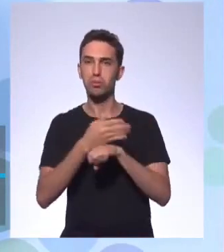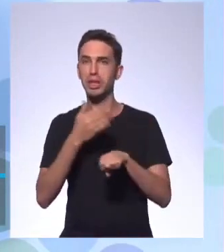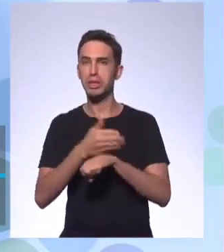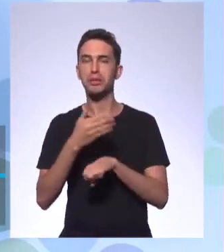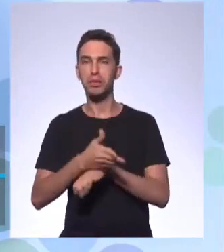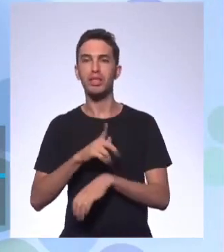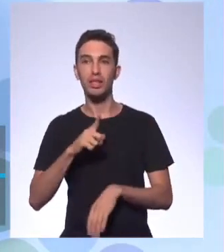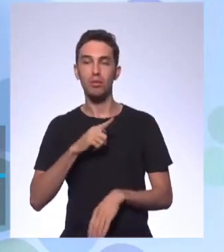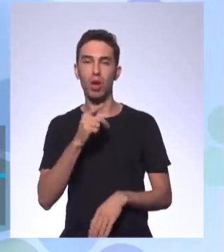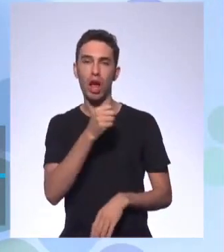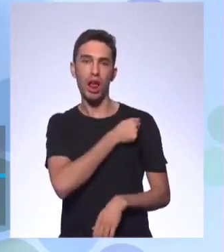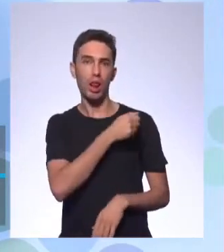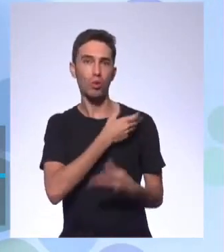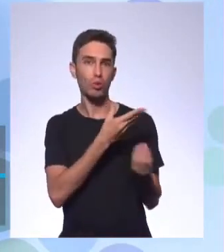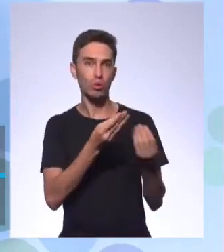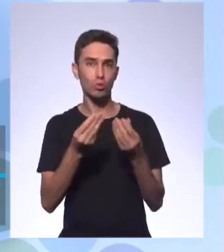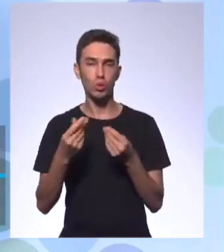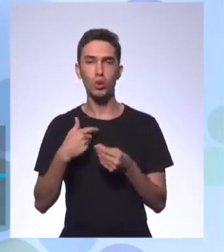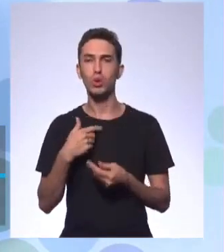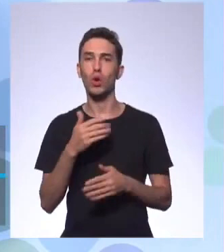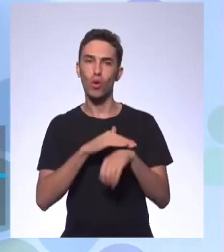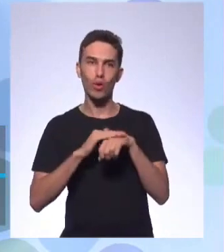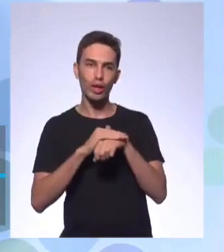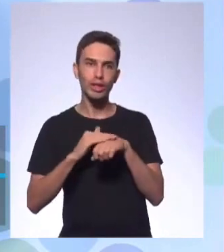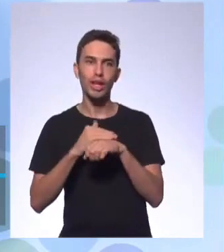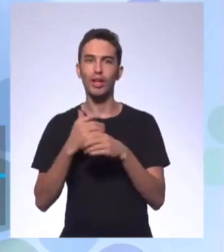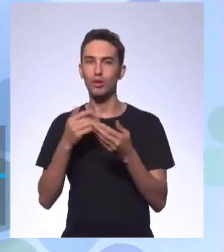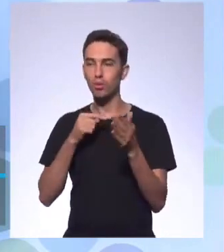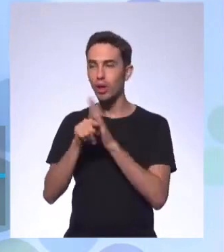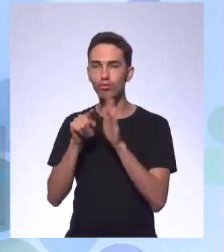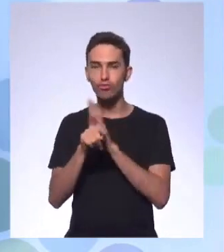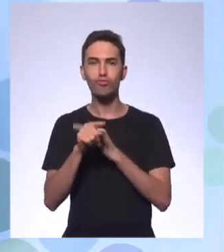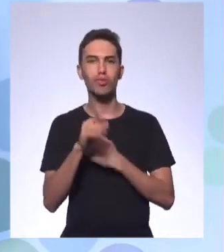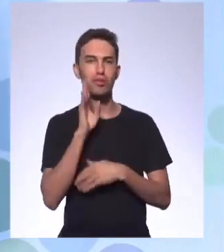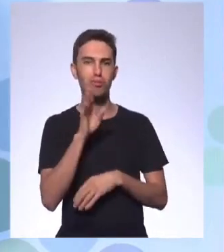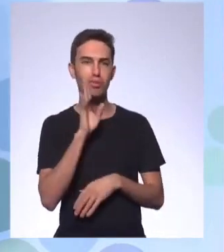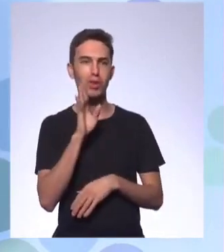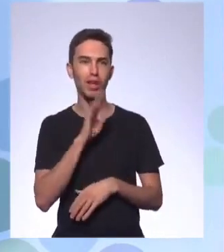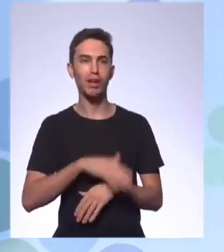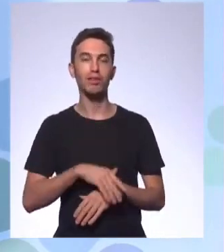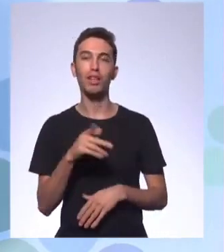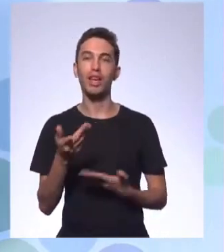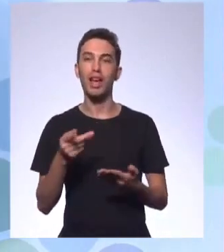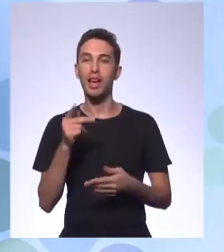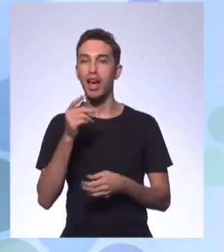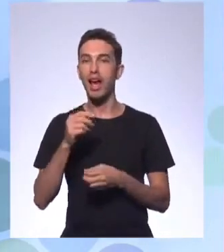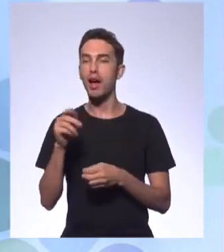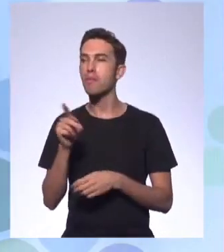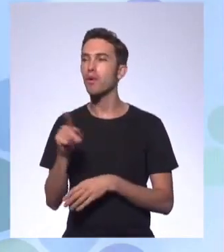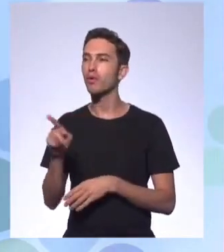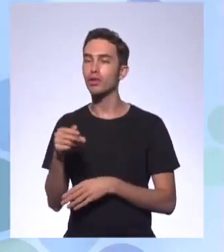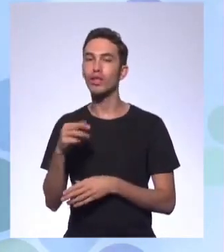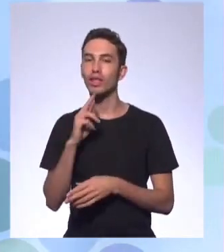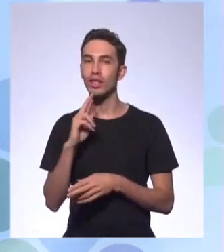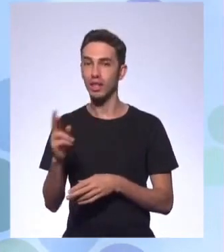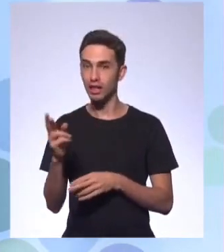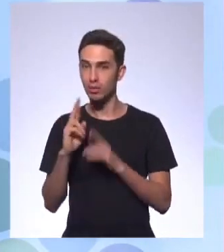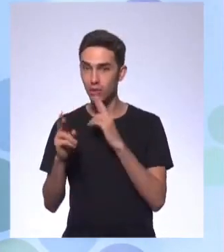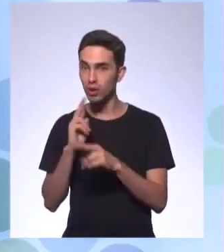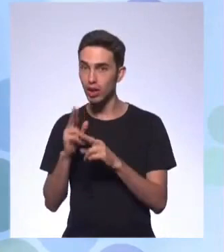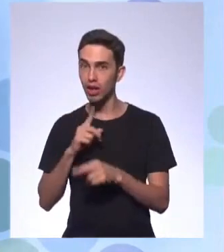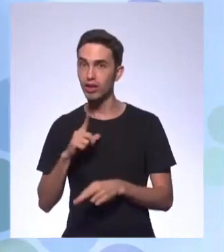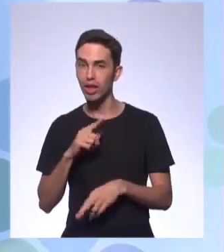muitos estudantes conversando conosco. Isso é bem legal. Então, professora Tayana, os alunos estão respondendo qual é o elemento mais importante de uma história